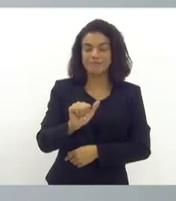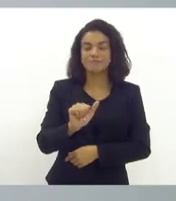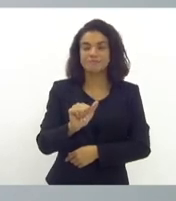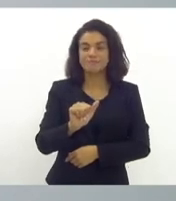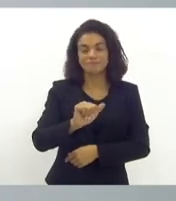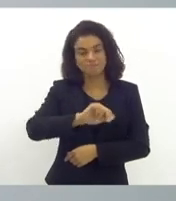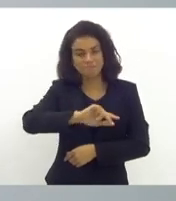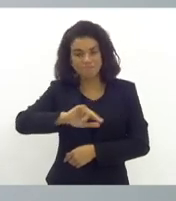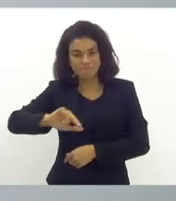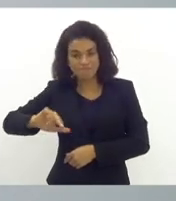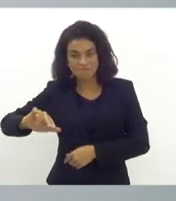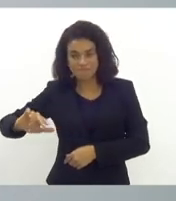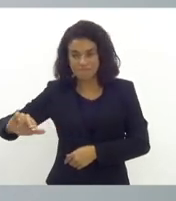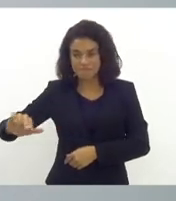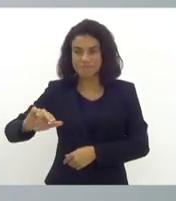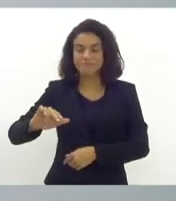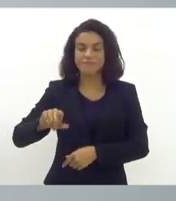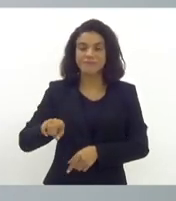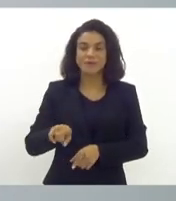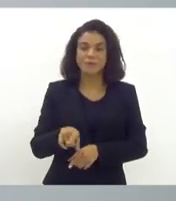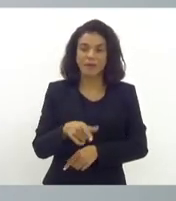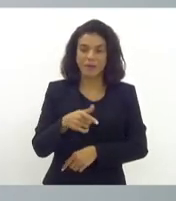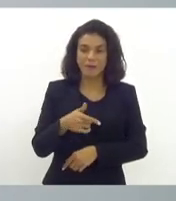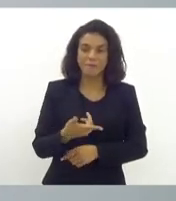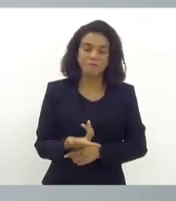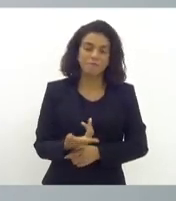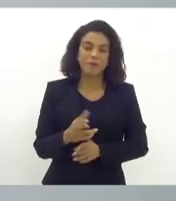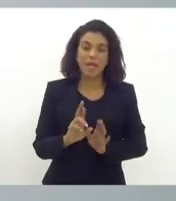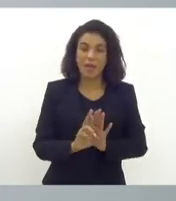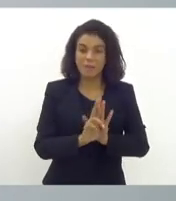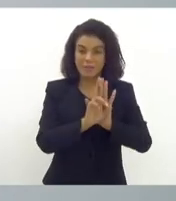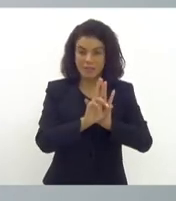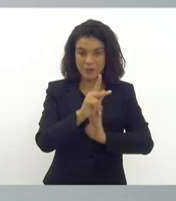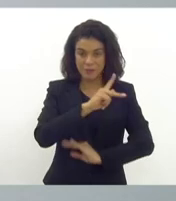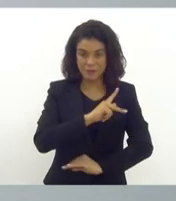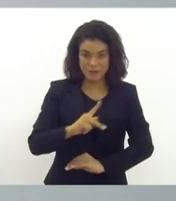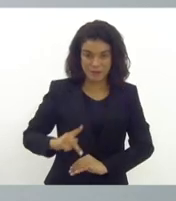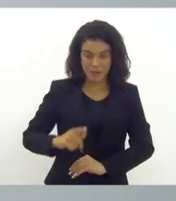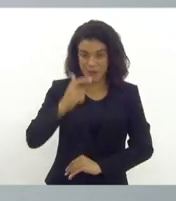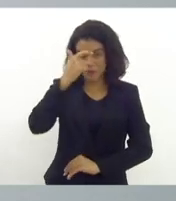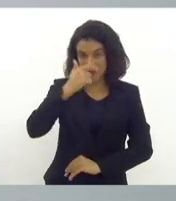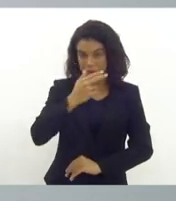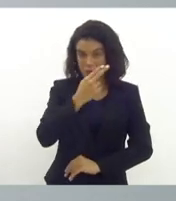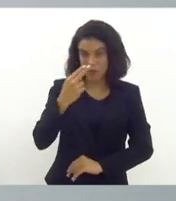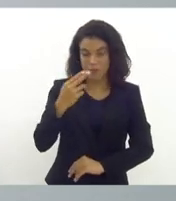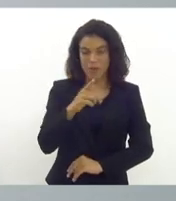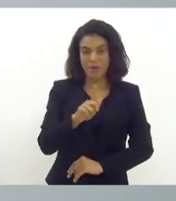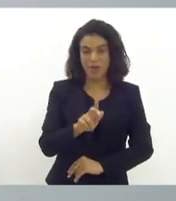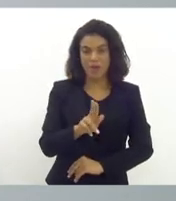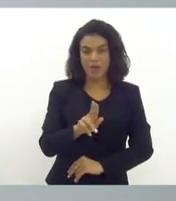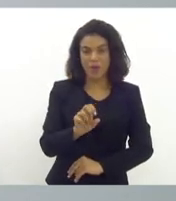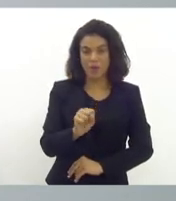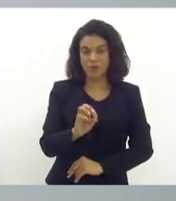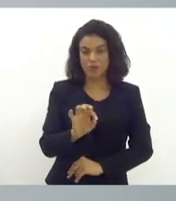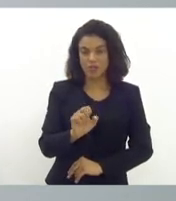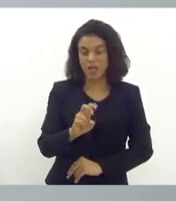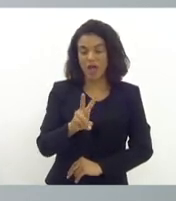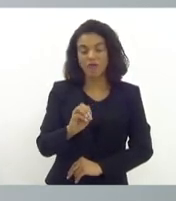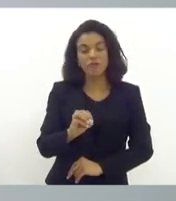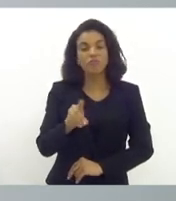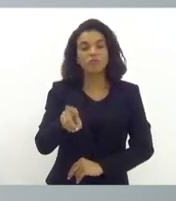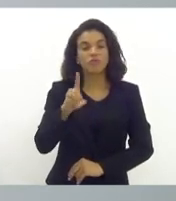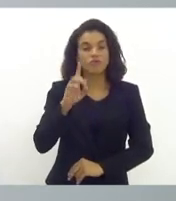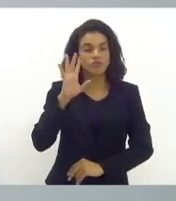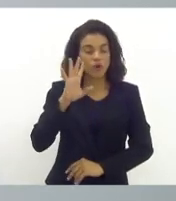de bloco enfim nome Nosso Presidente Roni Aguiar Eu Sou Gustavo mosto sou responsável pela área de operações da